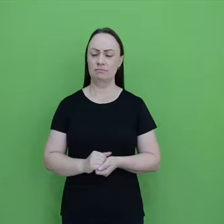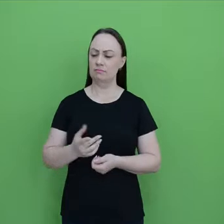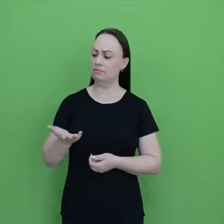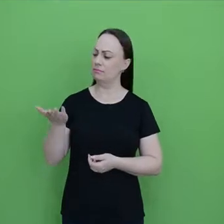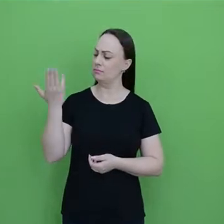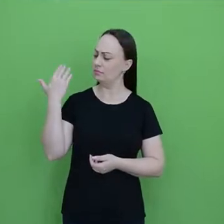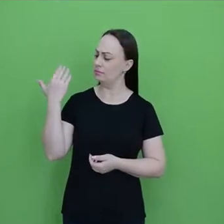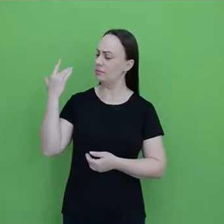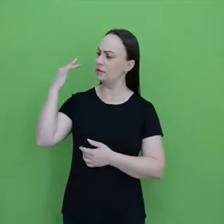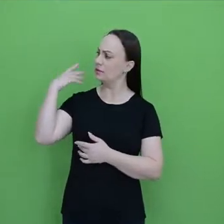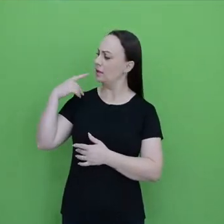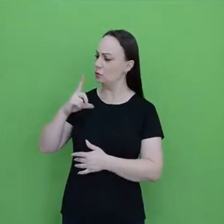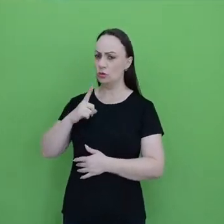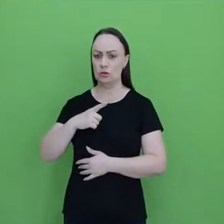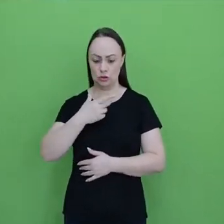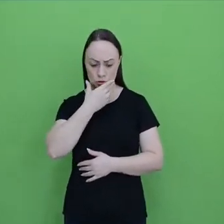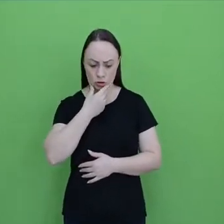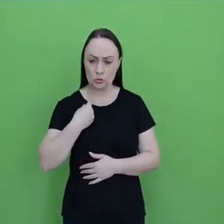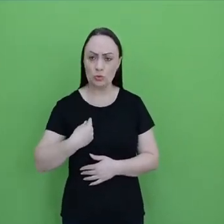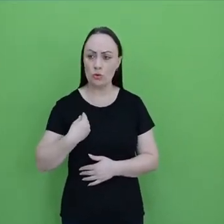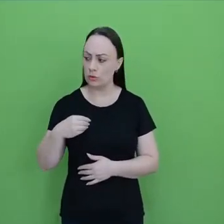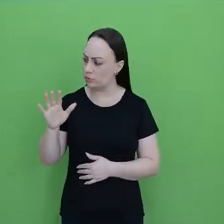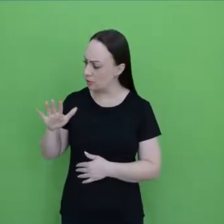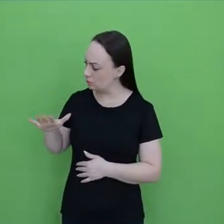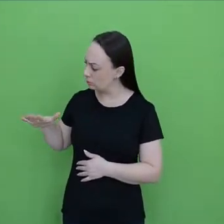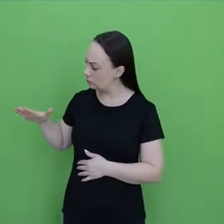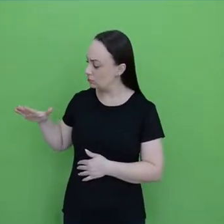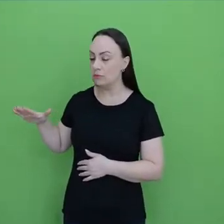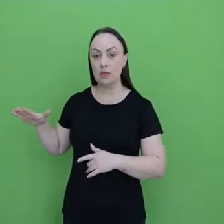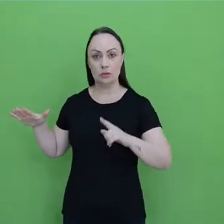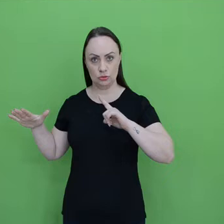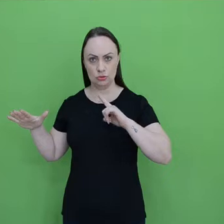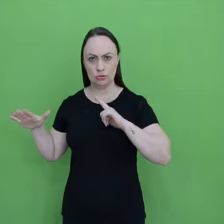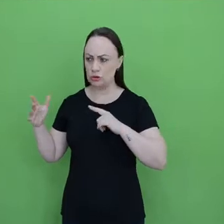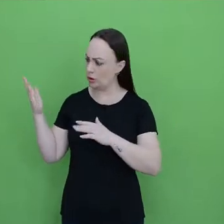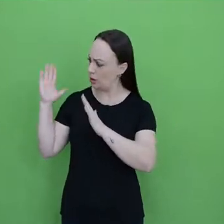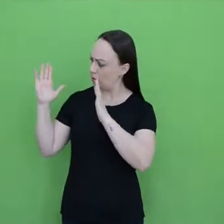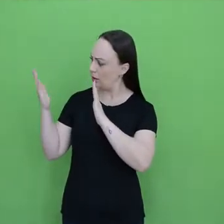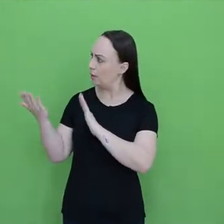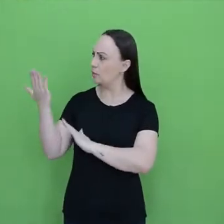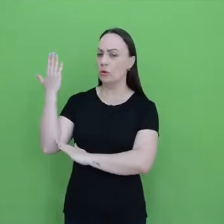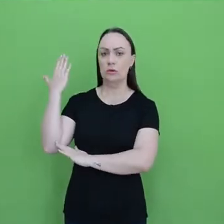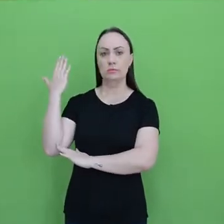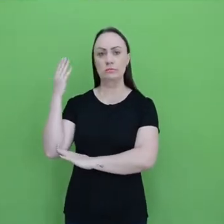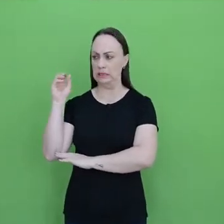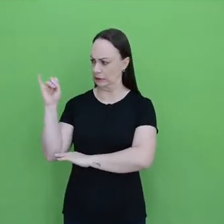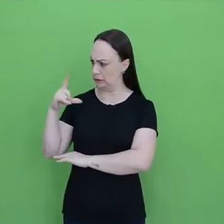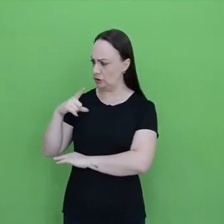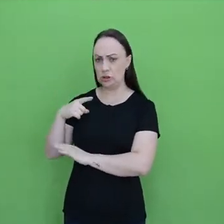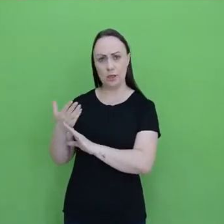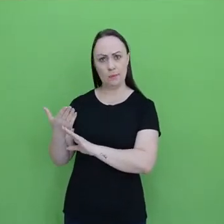Naquele tempo, havia um homem lá. Ele existiu naquele tempo.